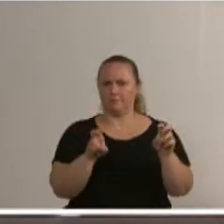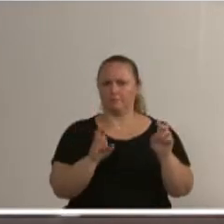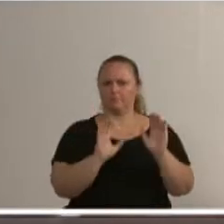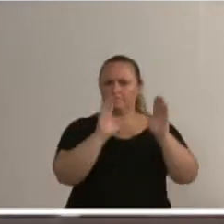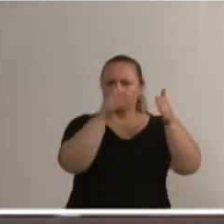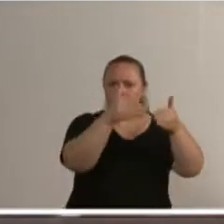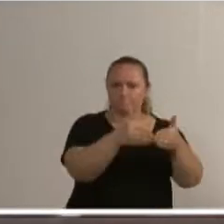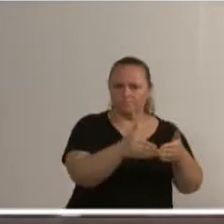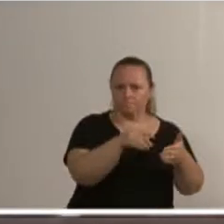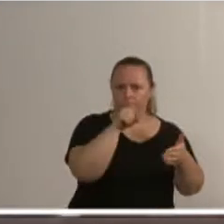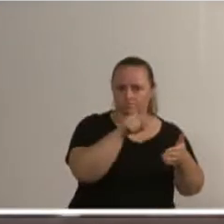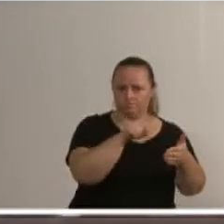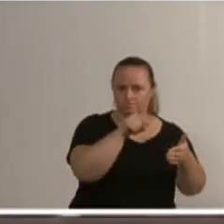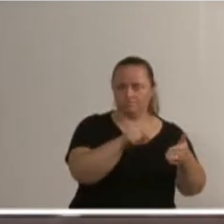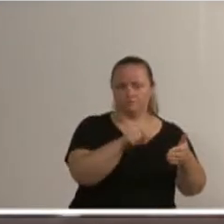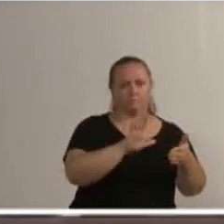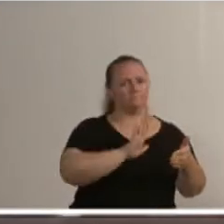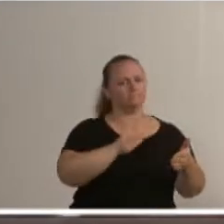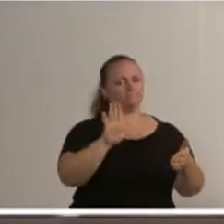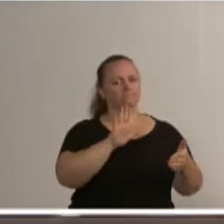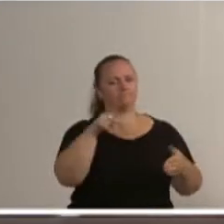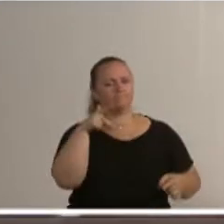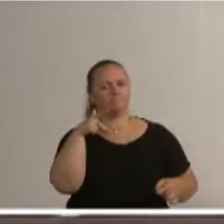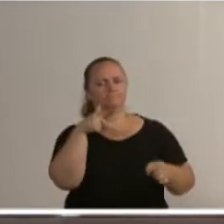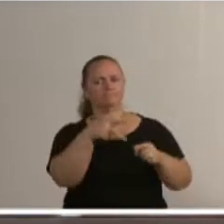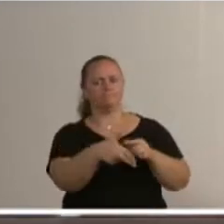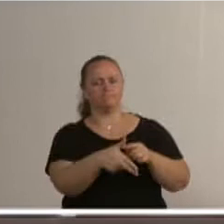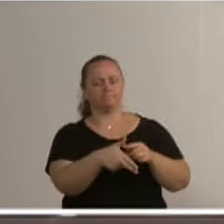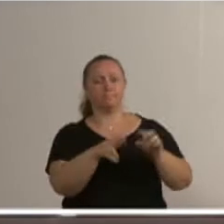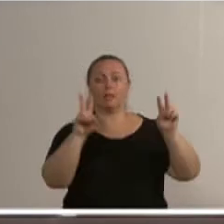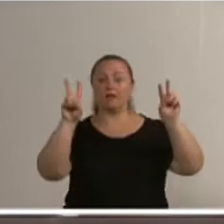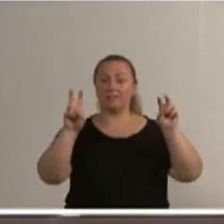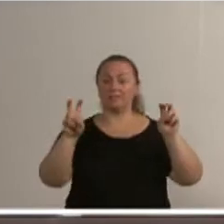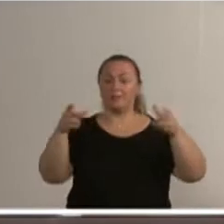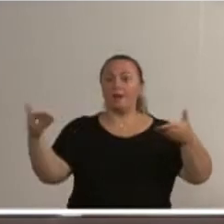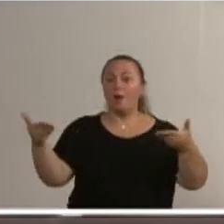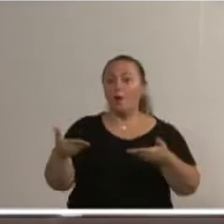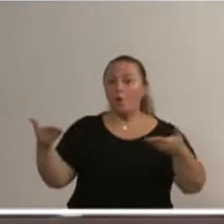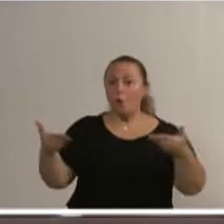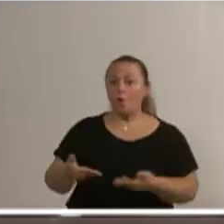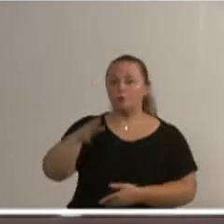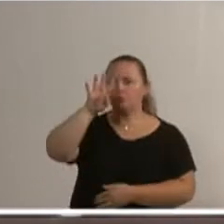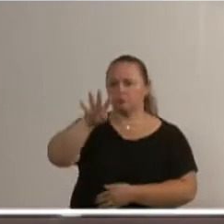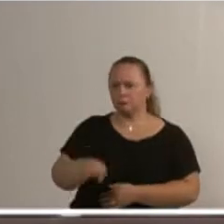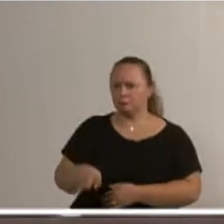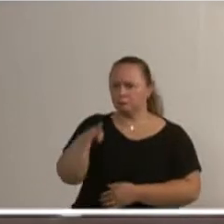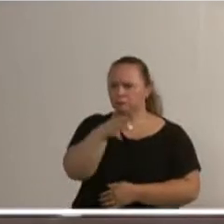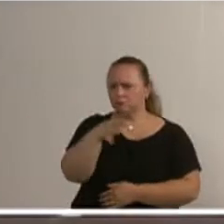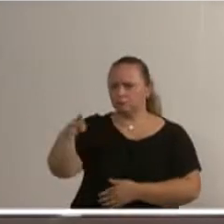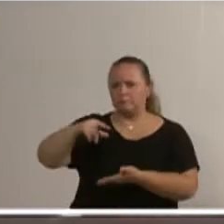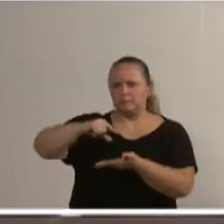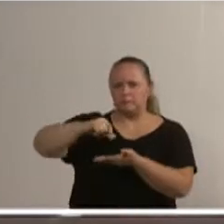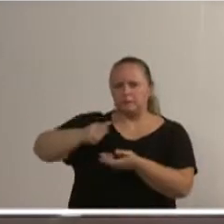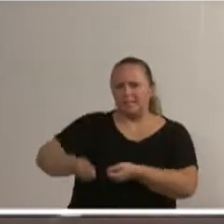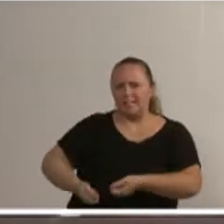ser mencionado. O assunto aqui hoje é planilha de custo,